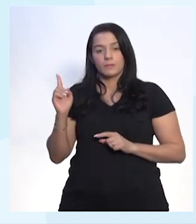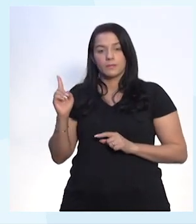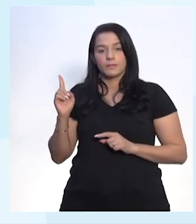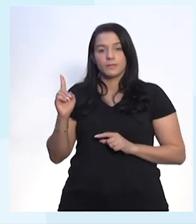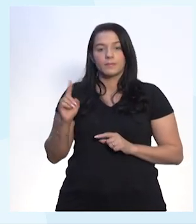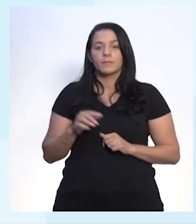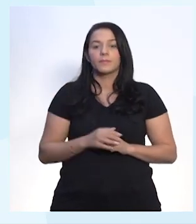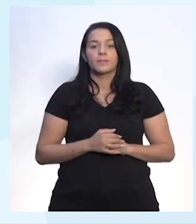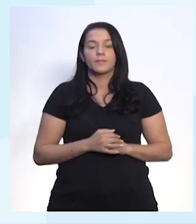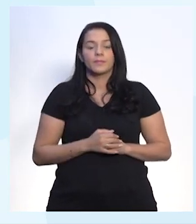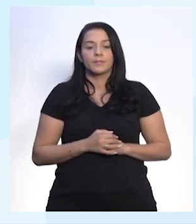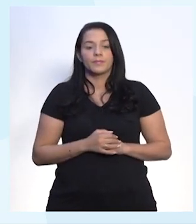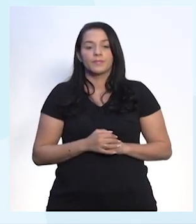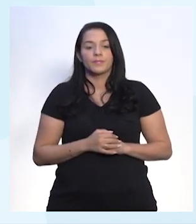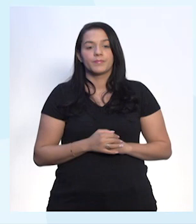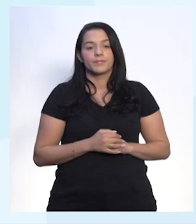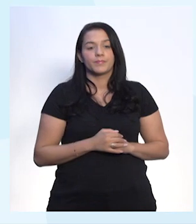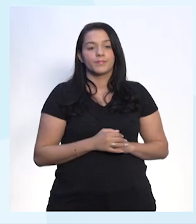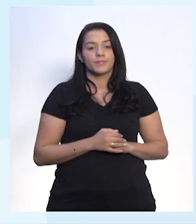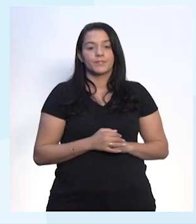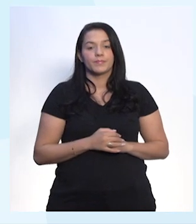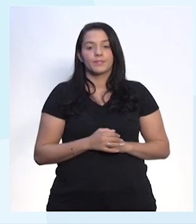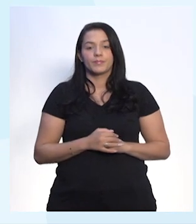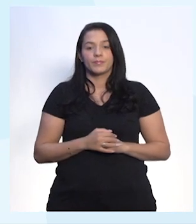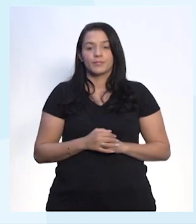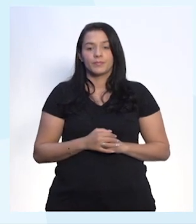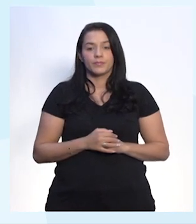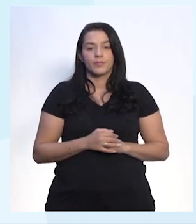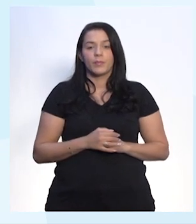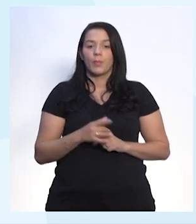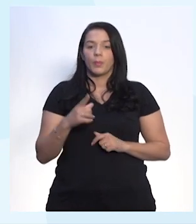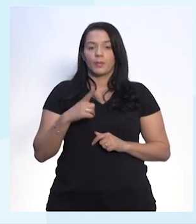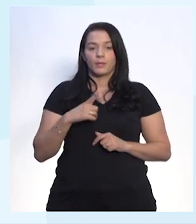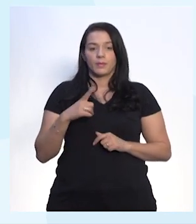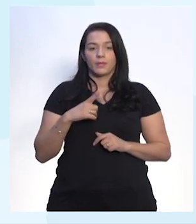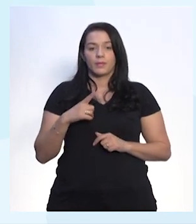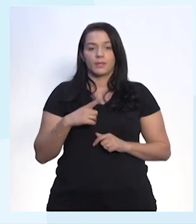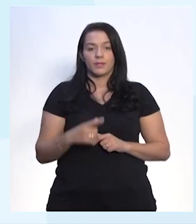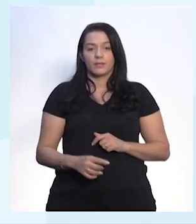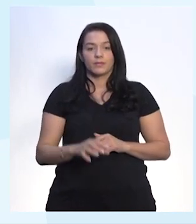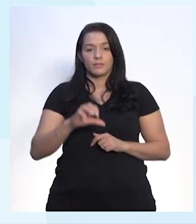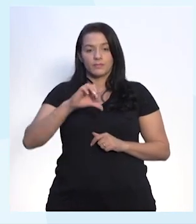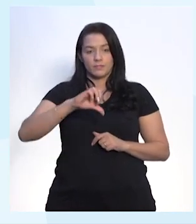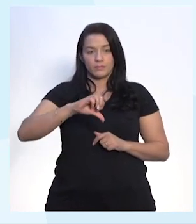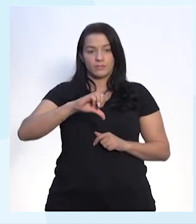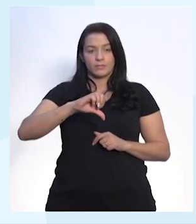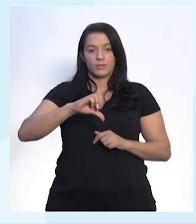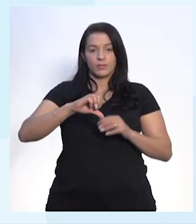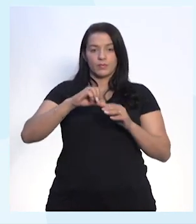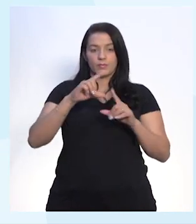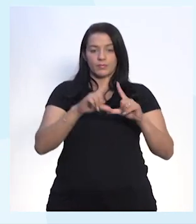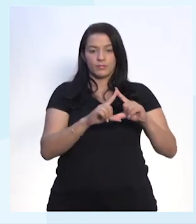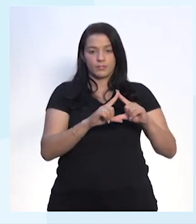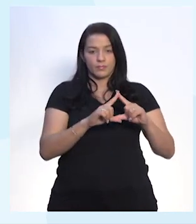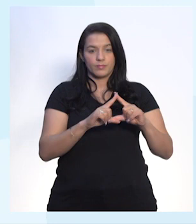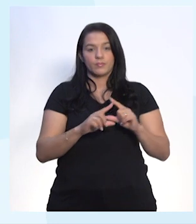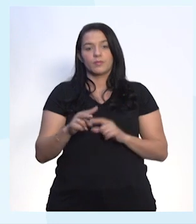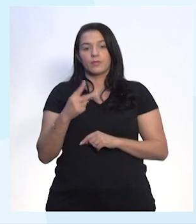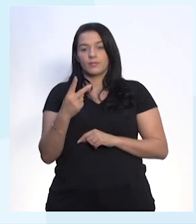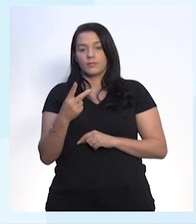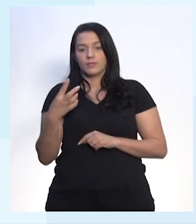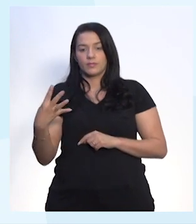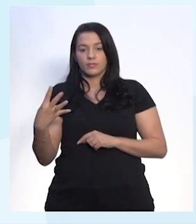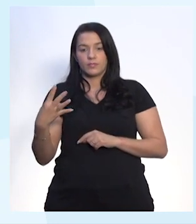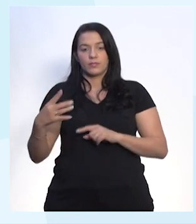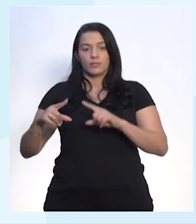triângulos. Então, observe o paralelogramo. Então, eu tenho o paralelogramo aqui, 9 é um dos lados e 24 aqui seria,